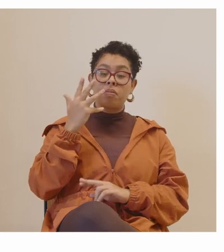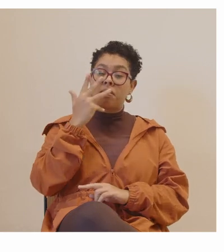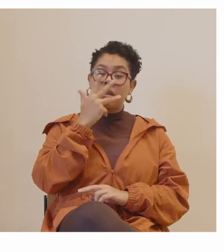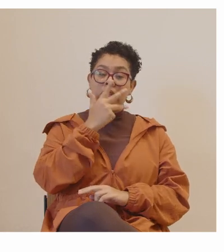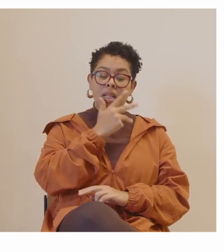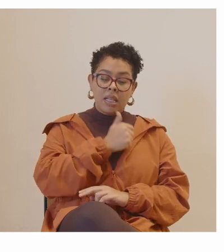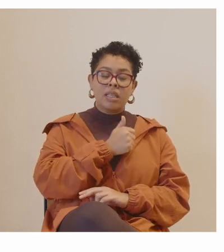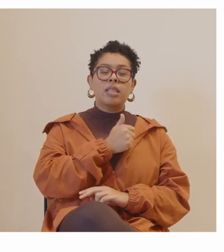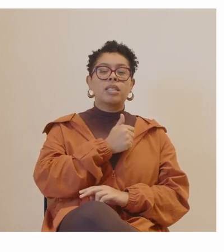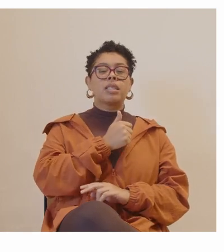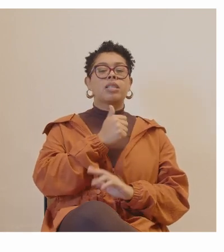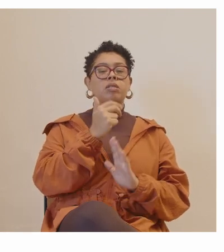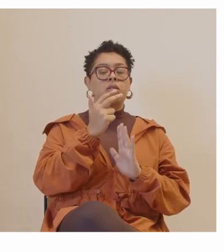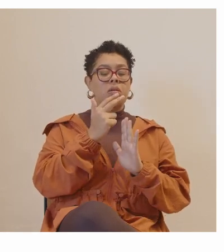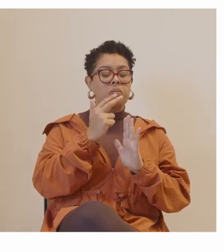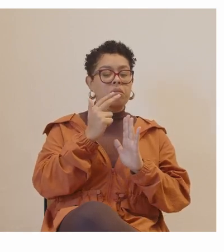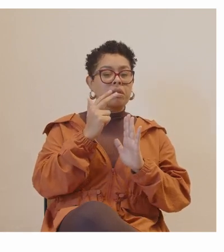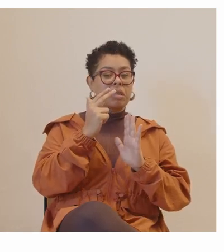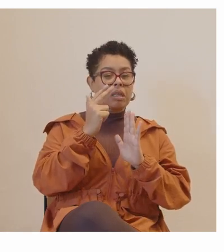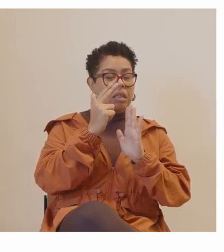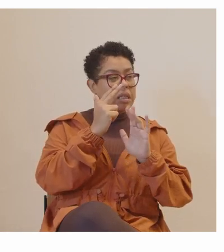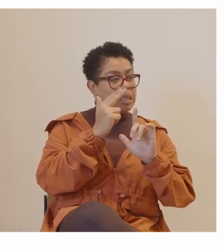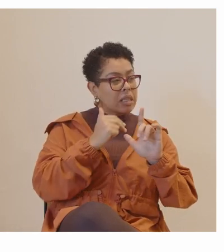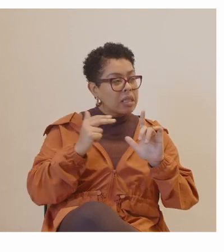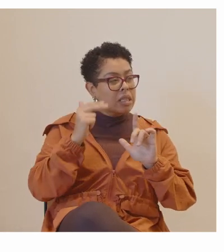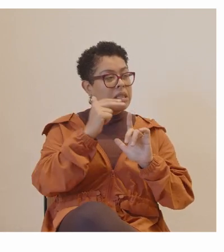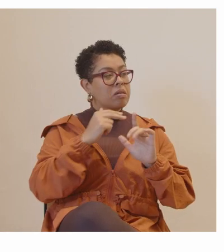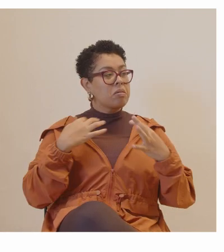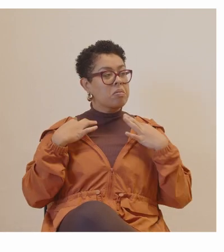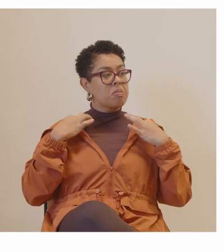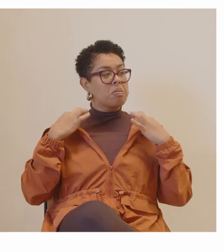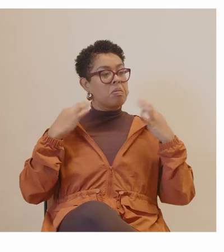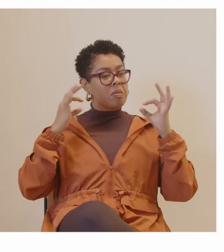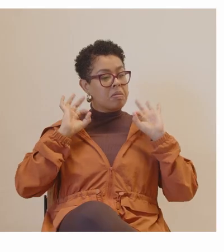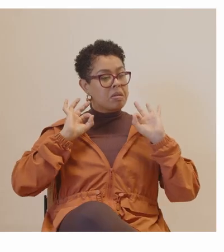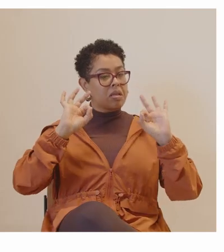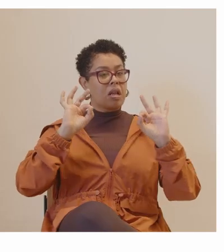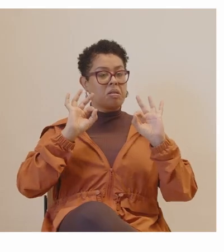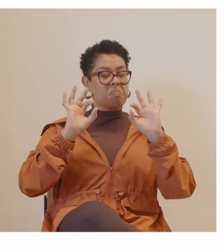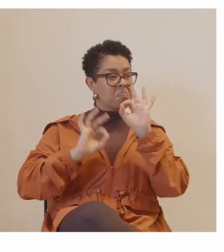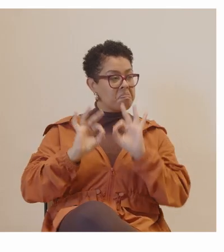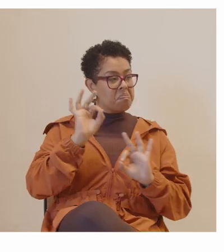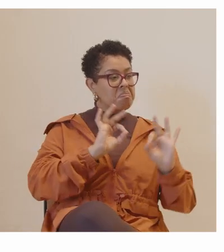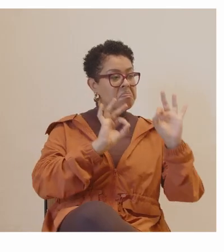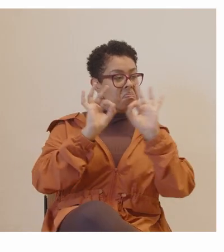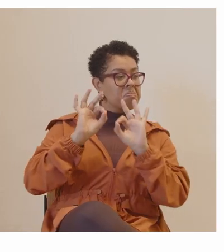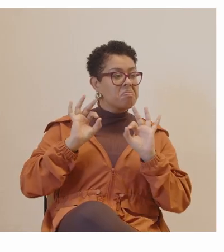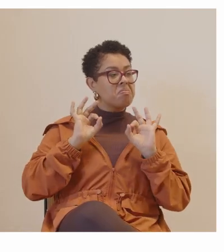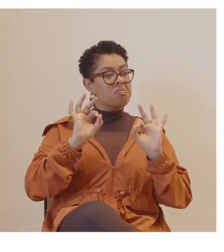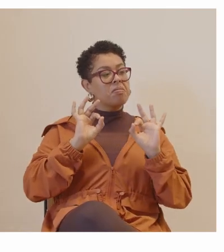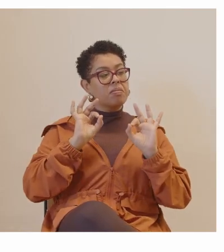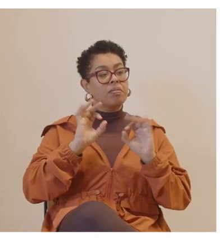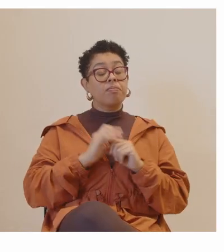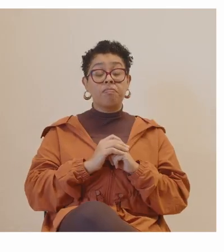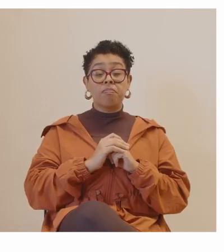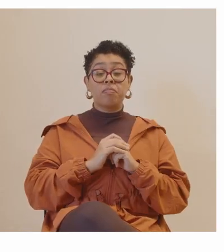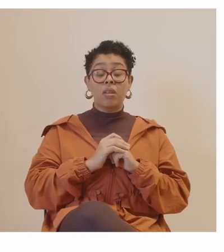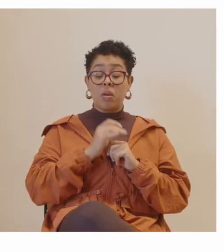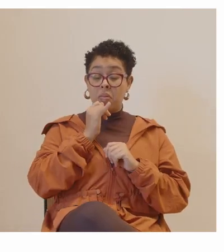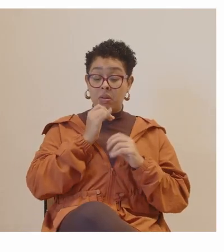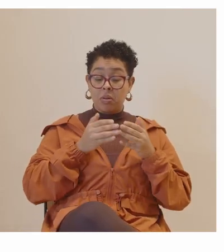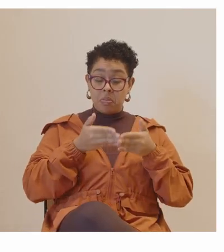figuras das oirans, muito bem vestidas, com composições muito elaboradas, né, passeando